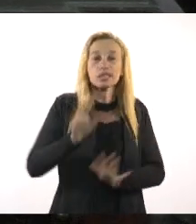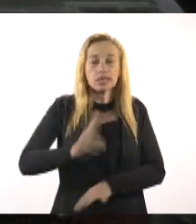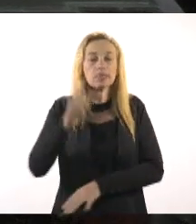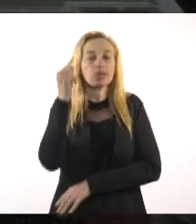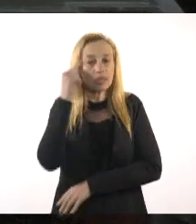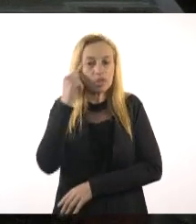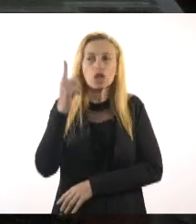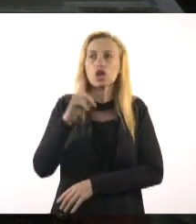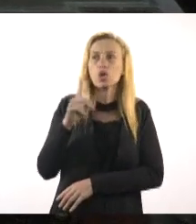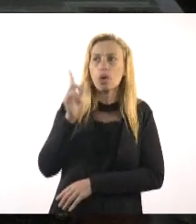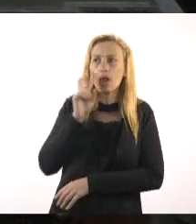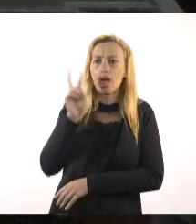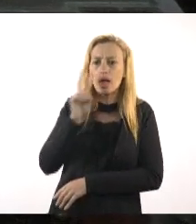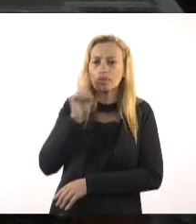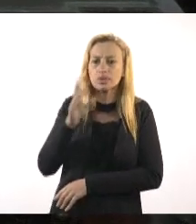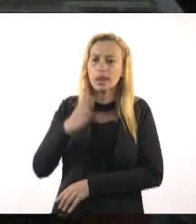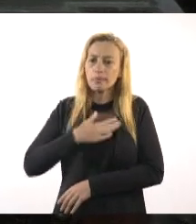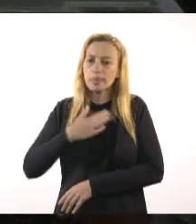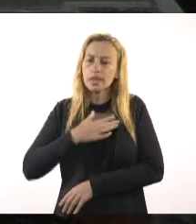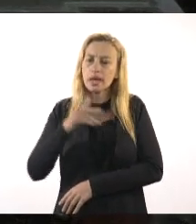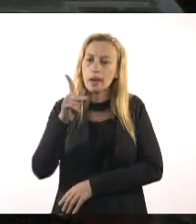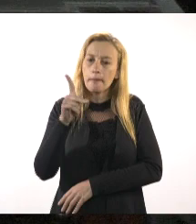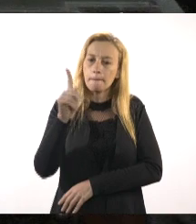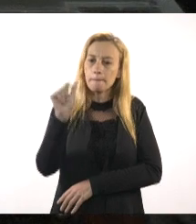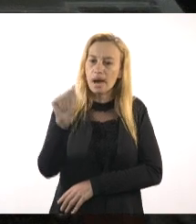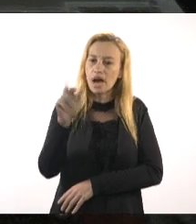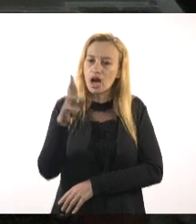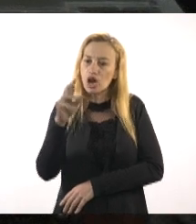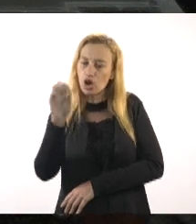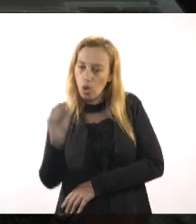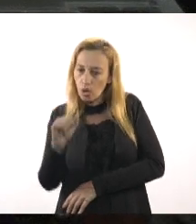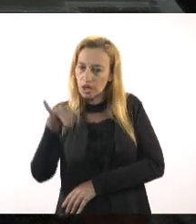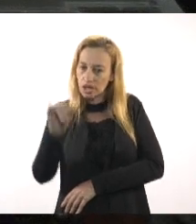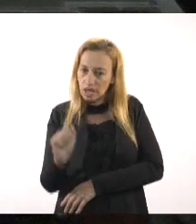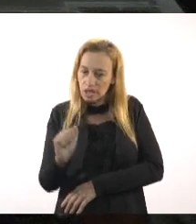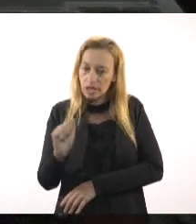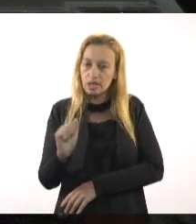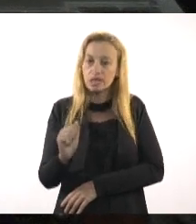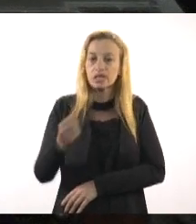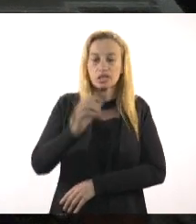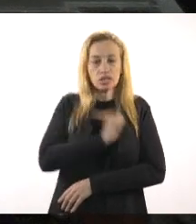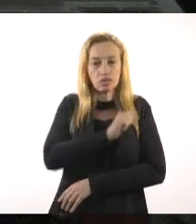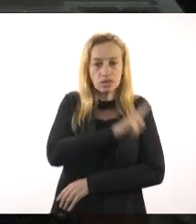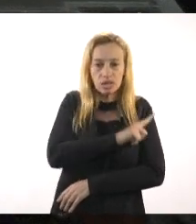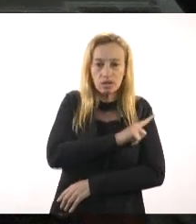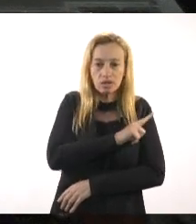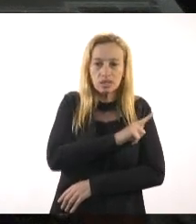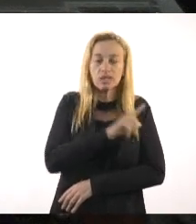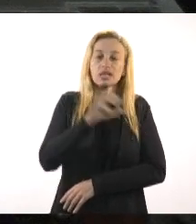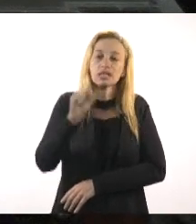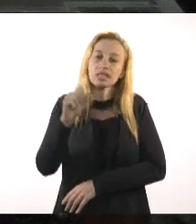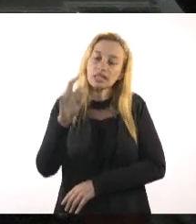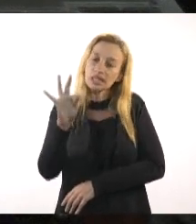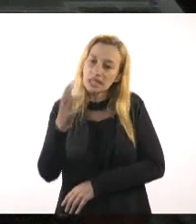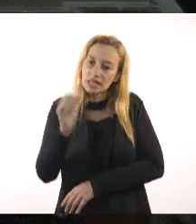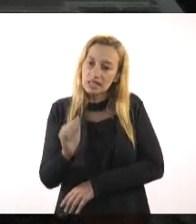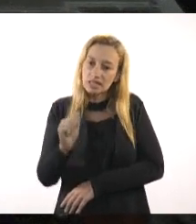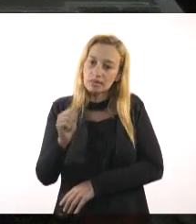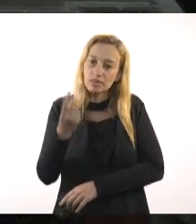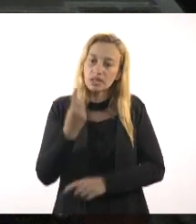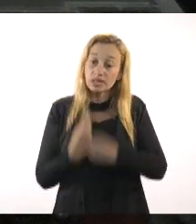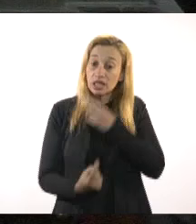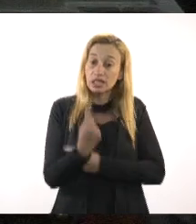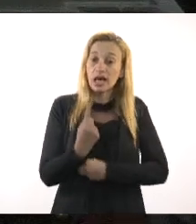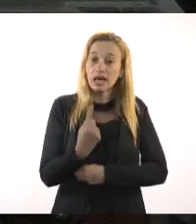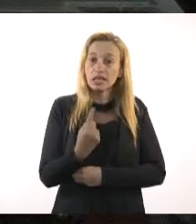Arani, da minha paróquia em São Gonçalo, Santíssima Trindade, todas as vezes que nós tínhamos a campanha da